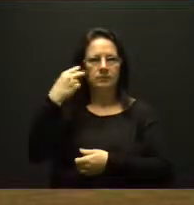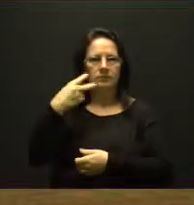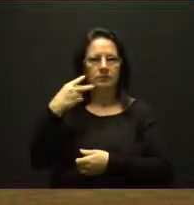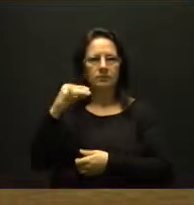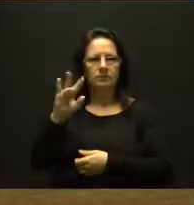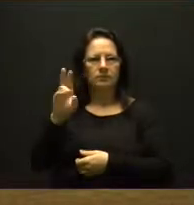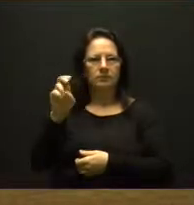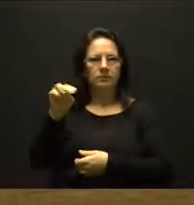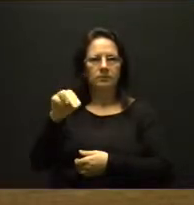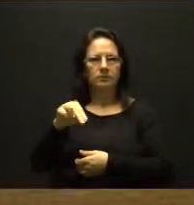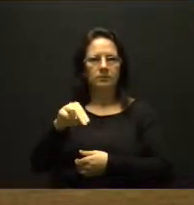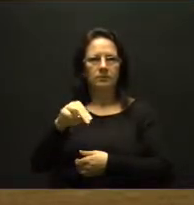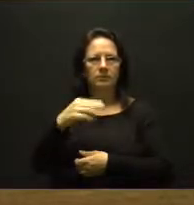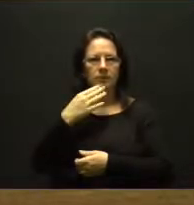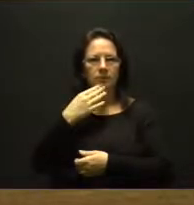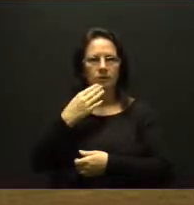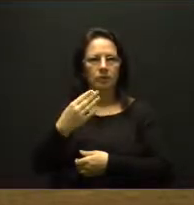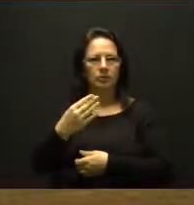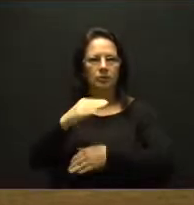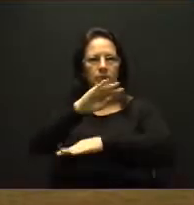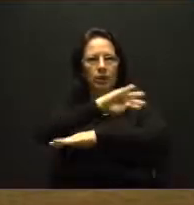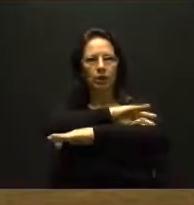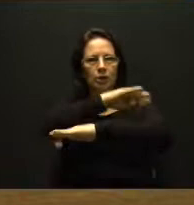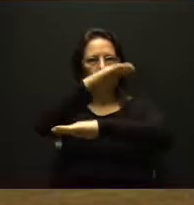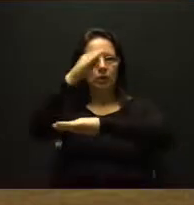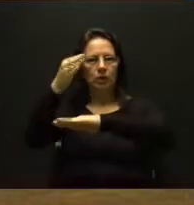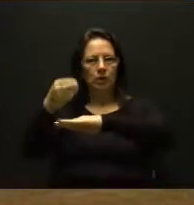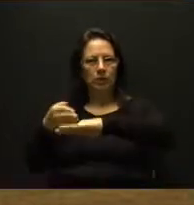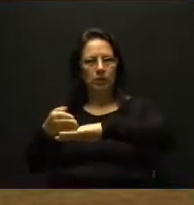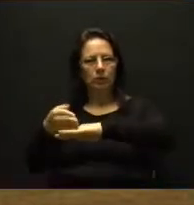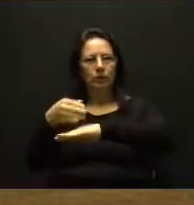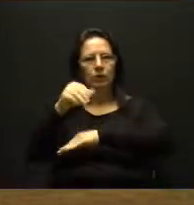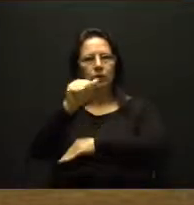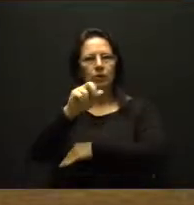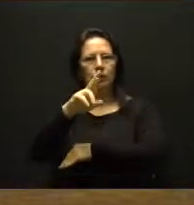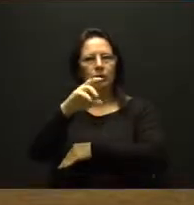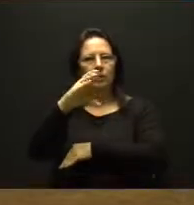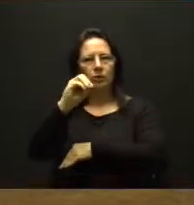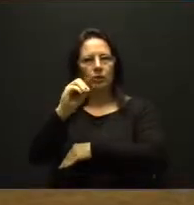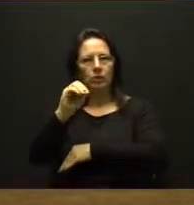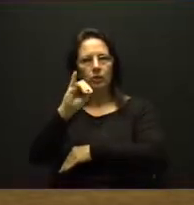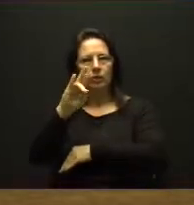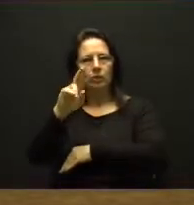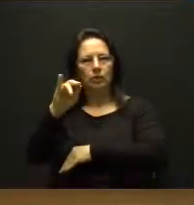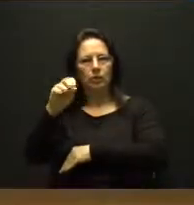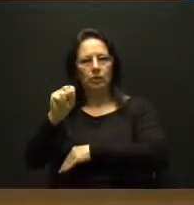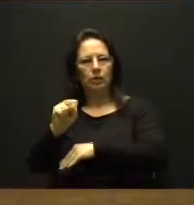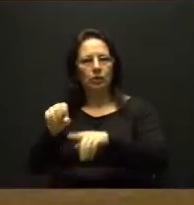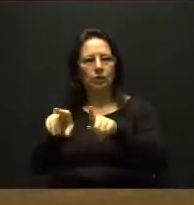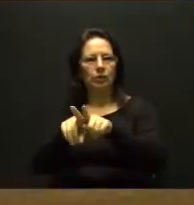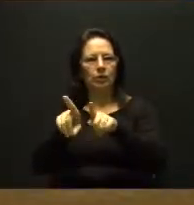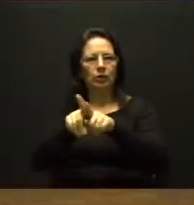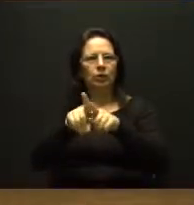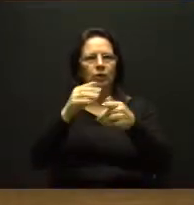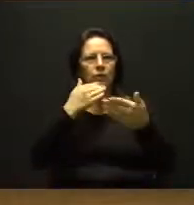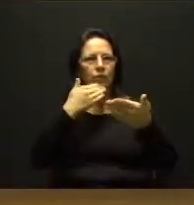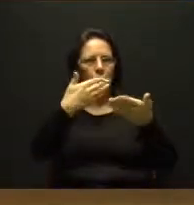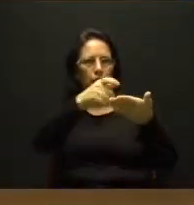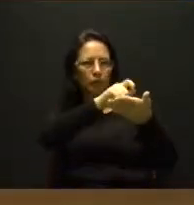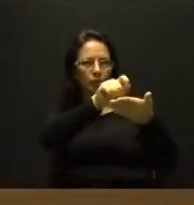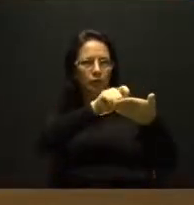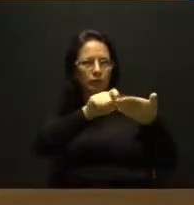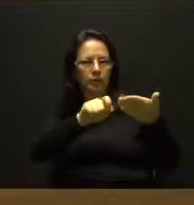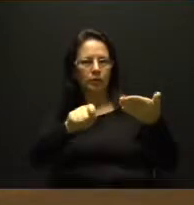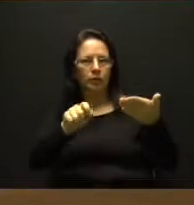essa solicitação da ponte lado também fizemos o pedido formalizamos um pedido para o responsável